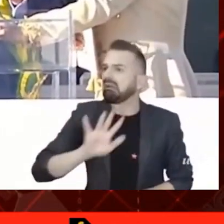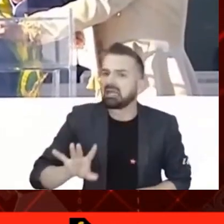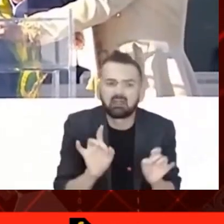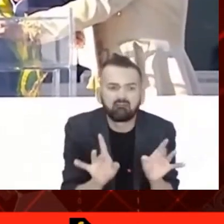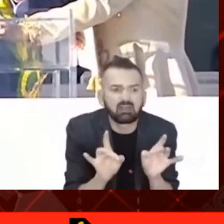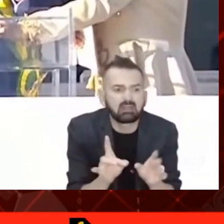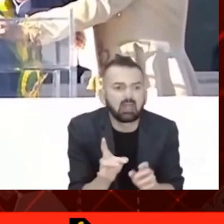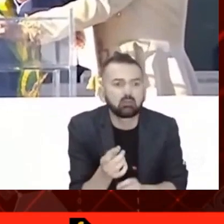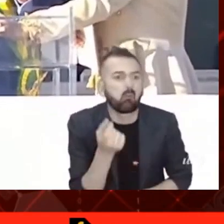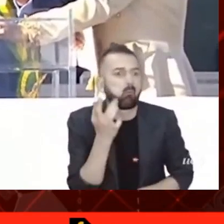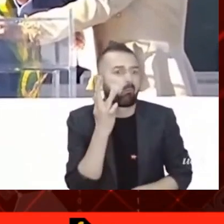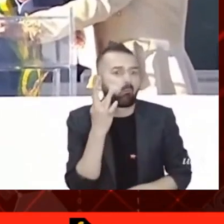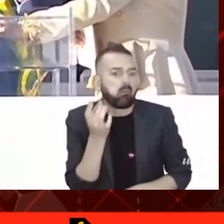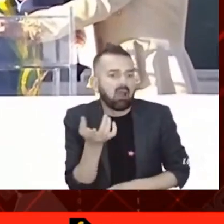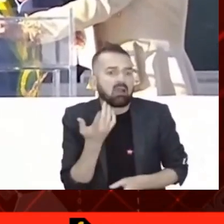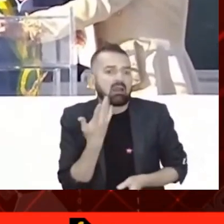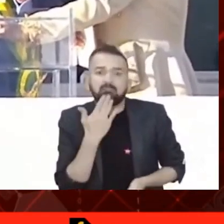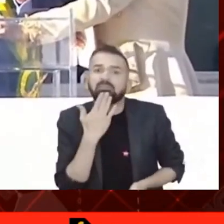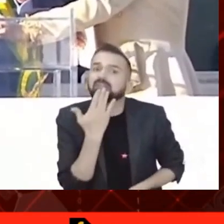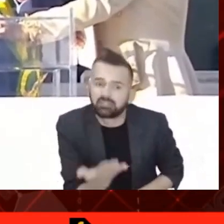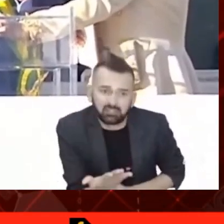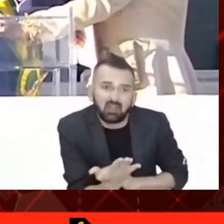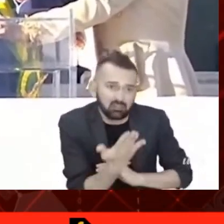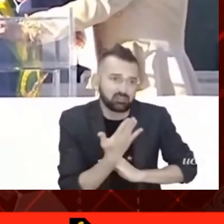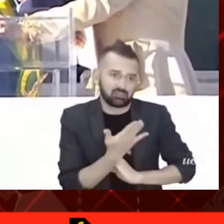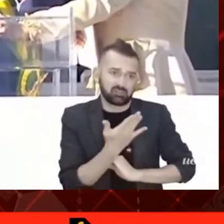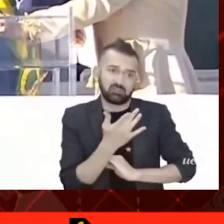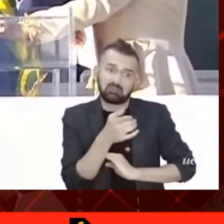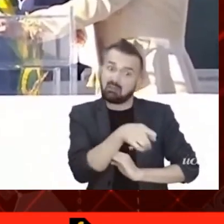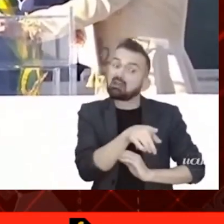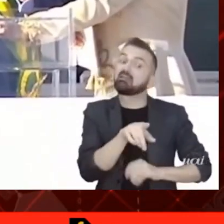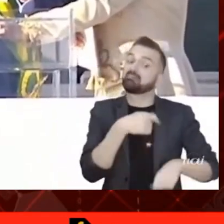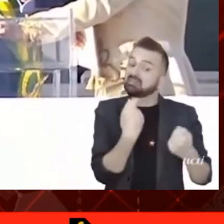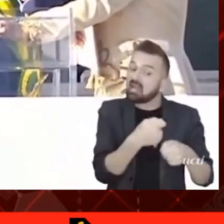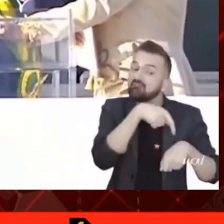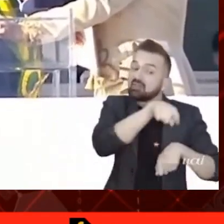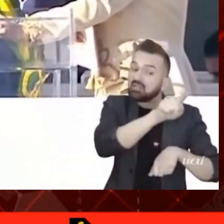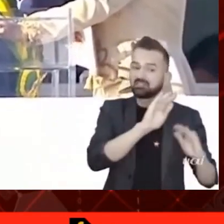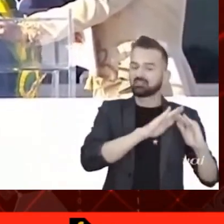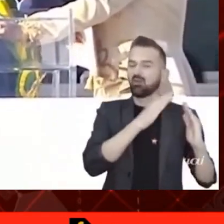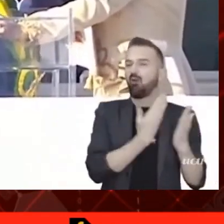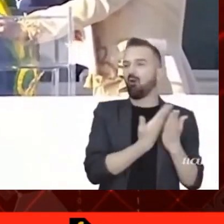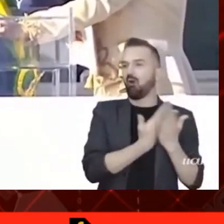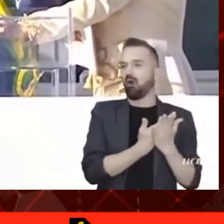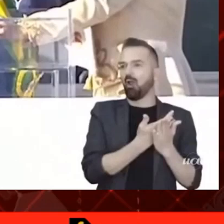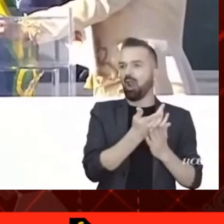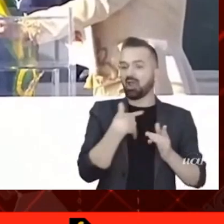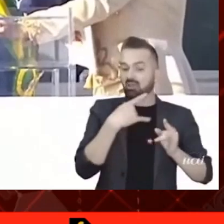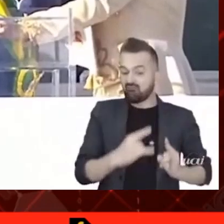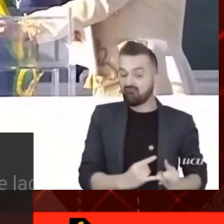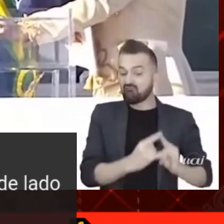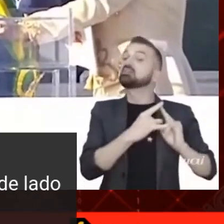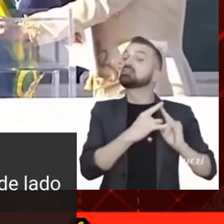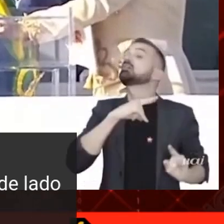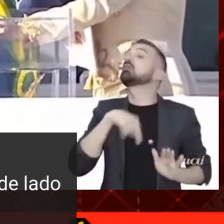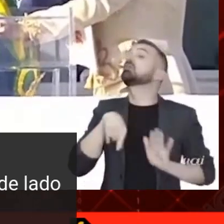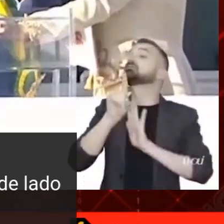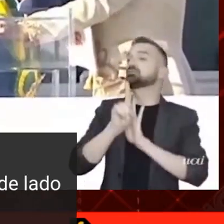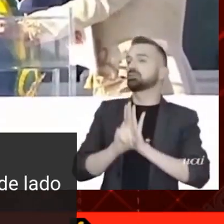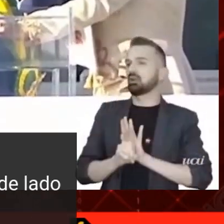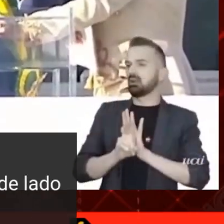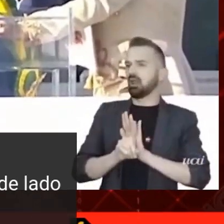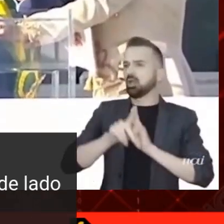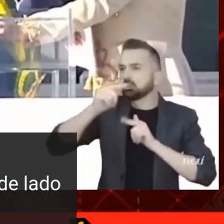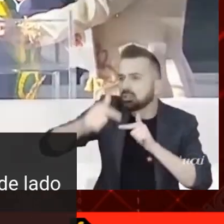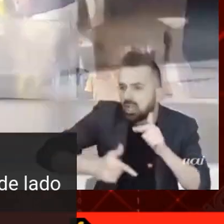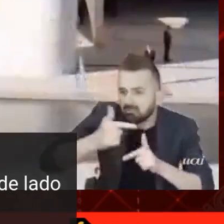está na escola vivendo plenamente a infância que tem direito trabalhadores e trabalhadora desempregados